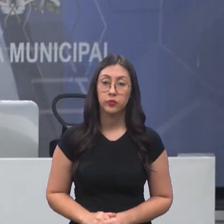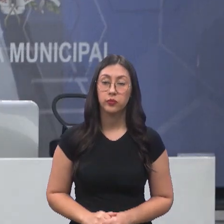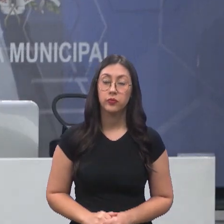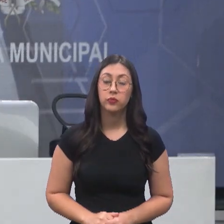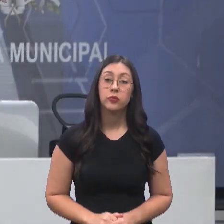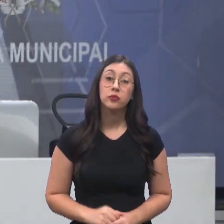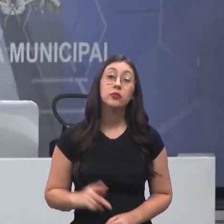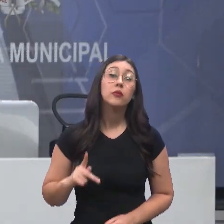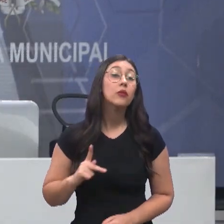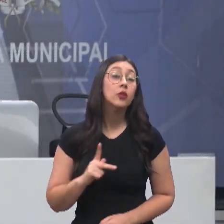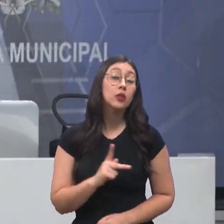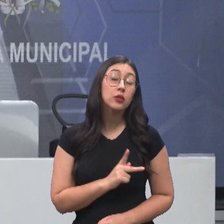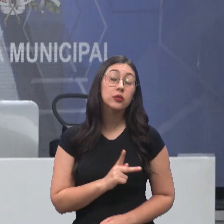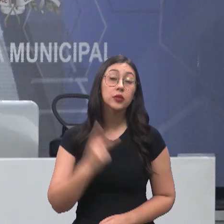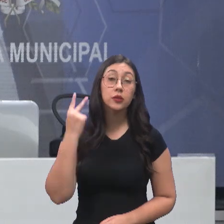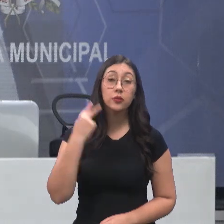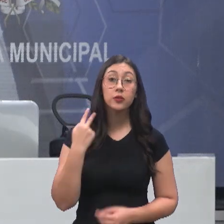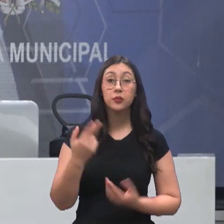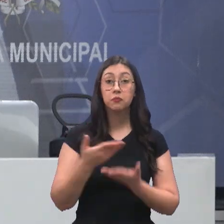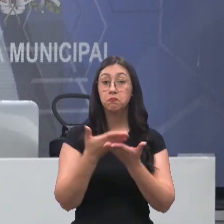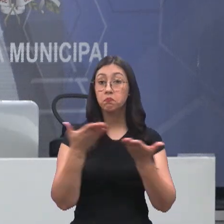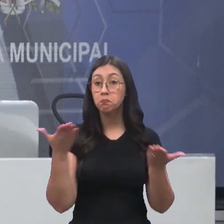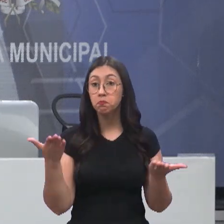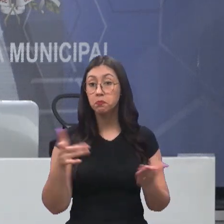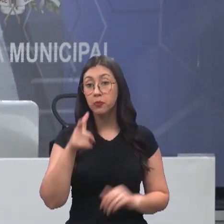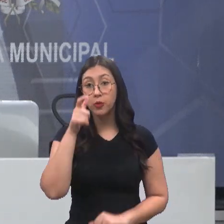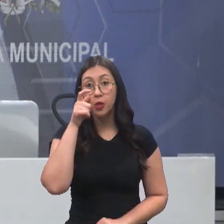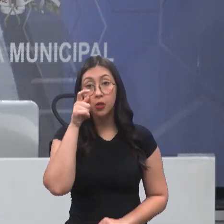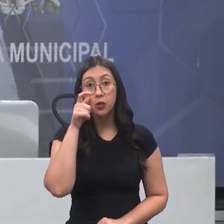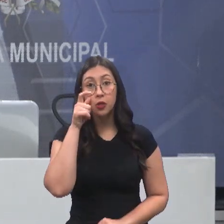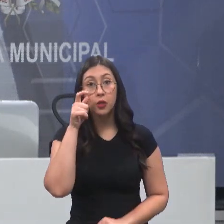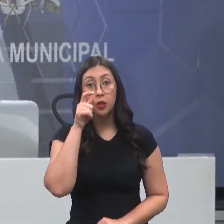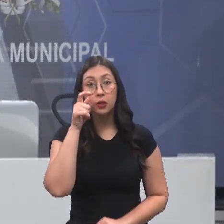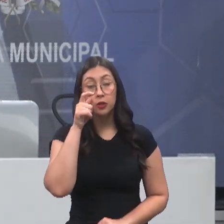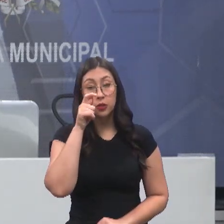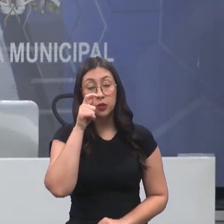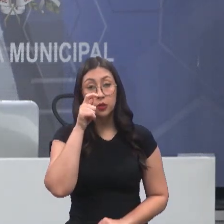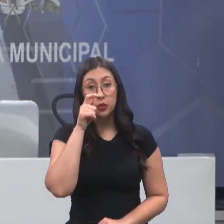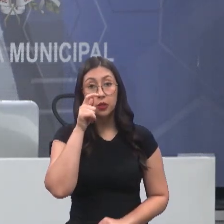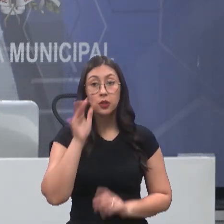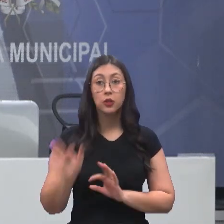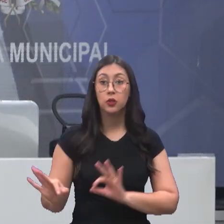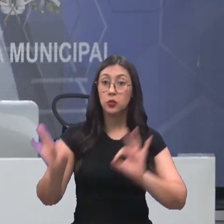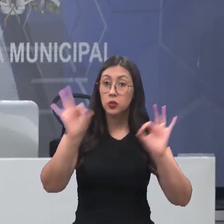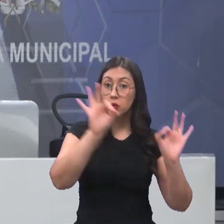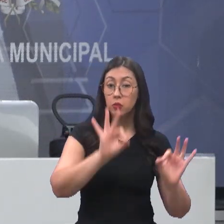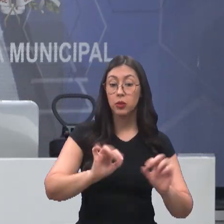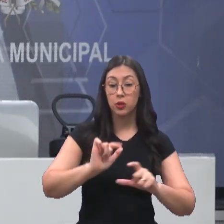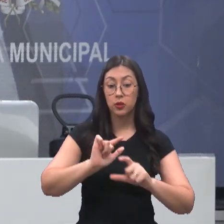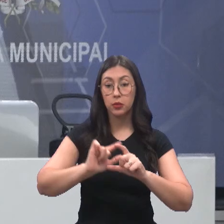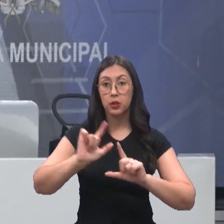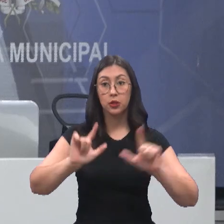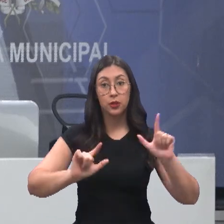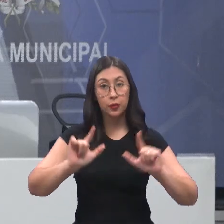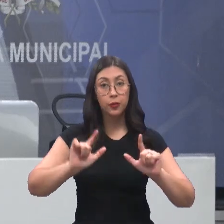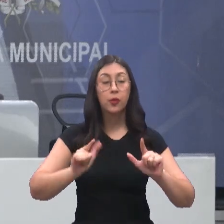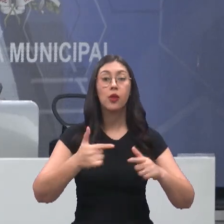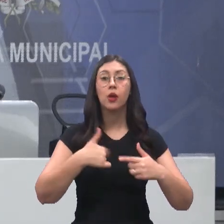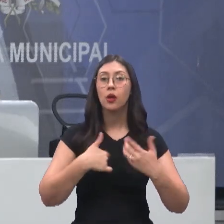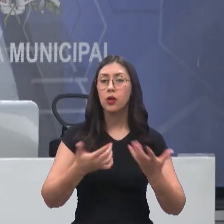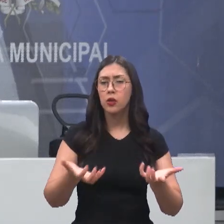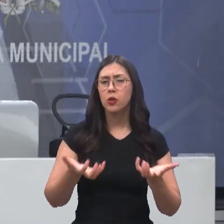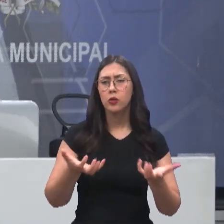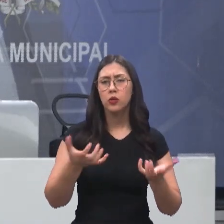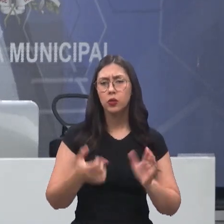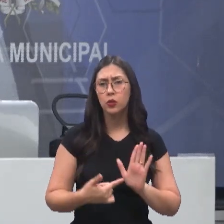presidente, nobres vereadores e todos que nos assistem, nos acompanham através da TV Câmara, eu quero iniciar fazendo uma consideração